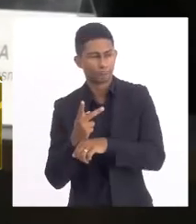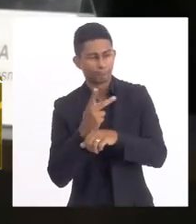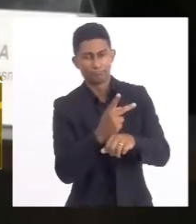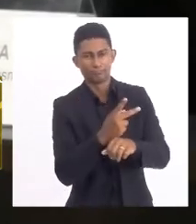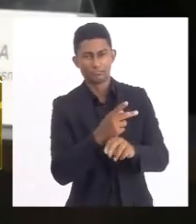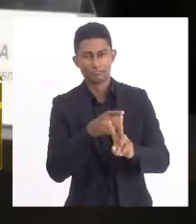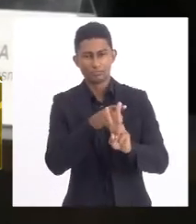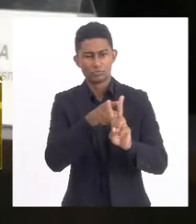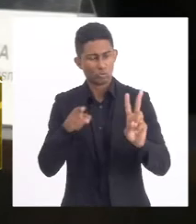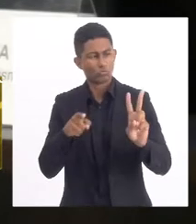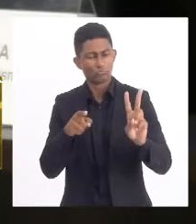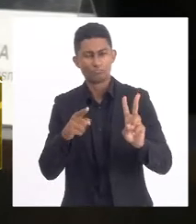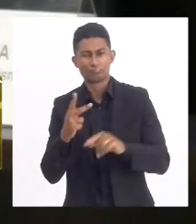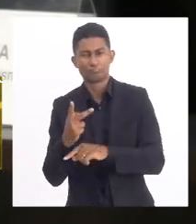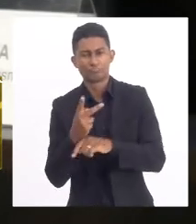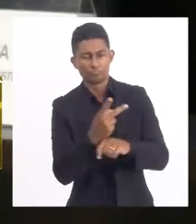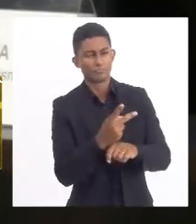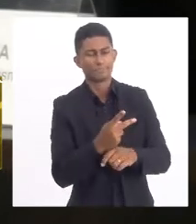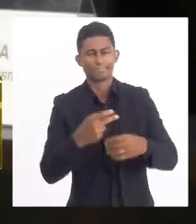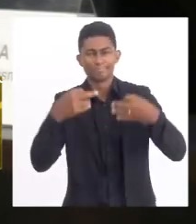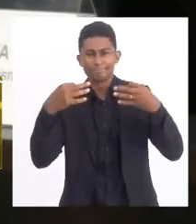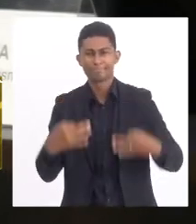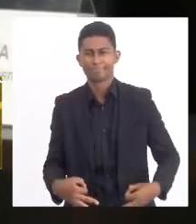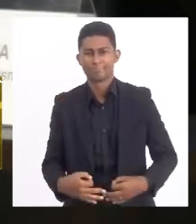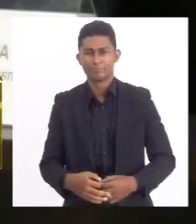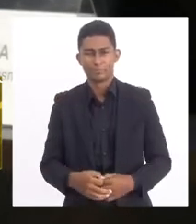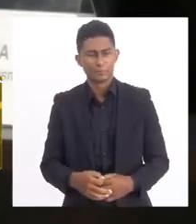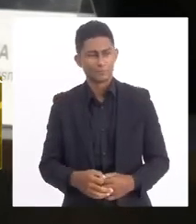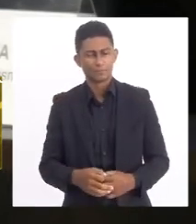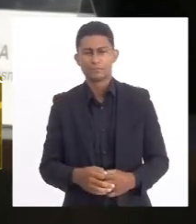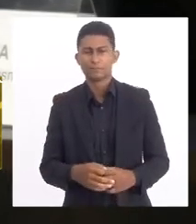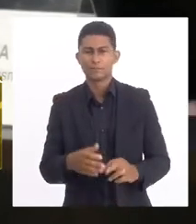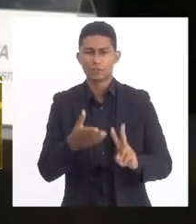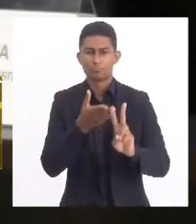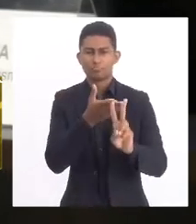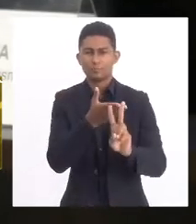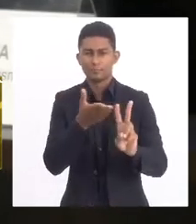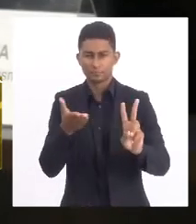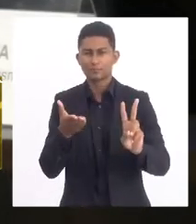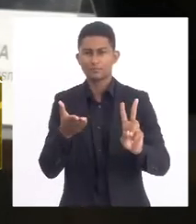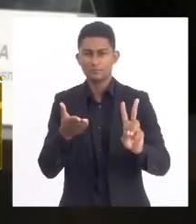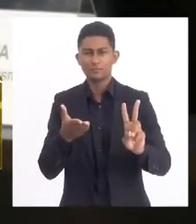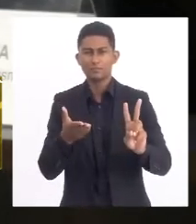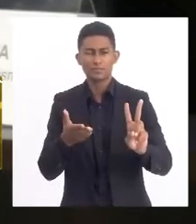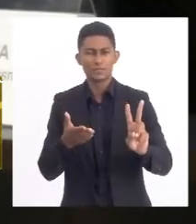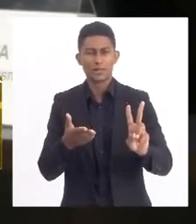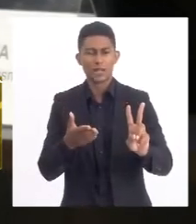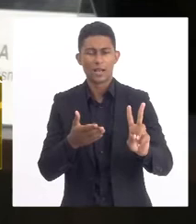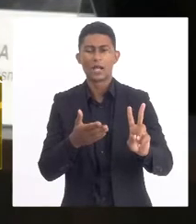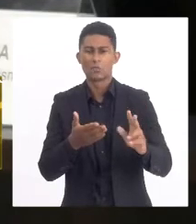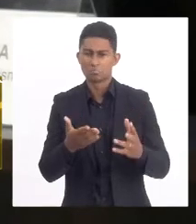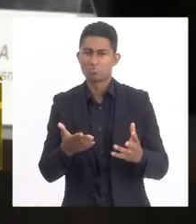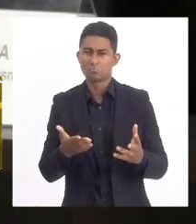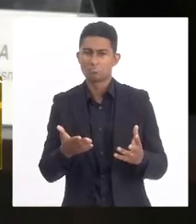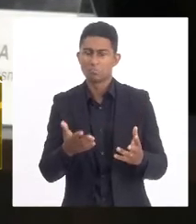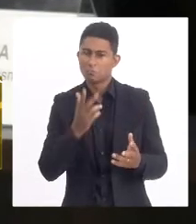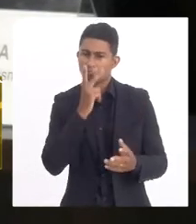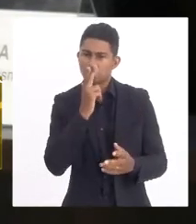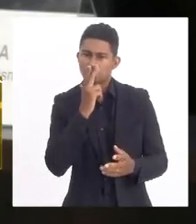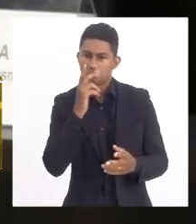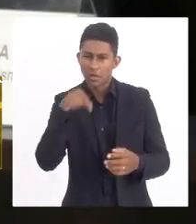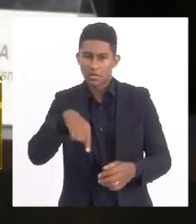e merecida o mini surgiu sou eu o presente carros eles tem sempre um olho especial os olhos